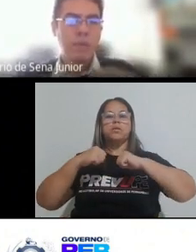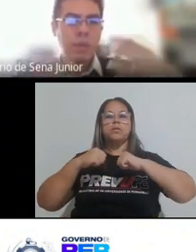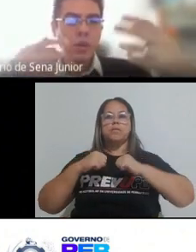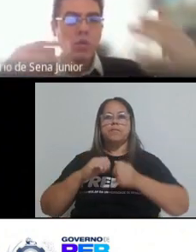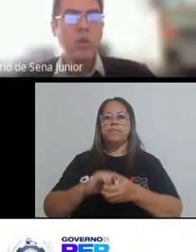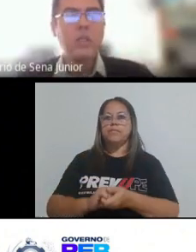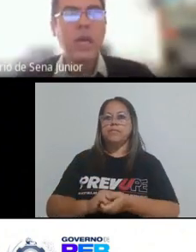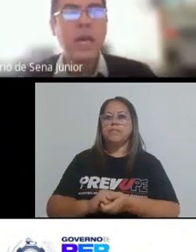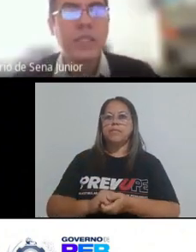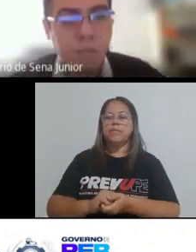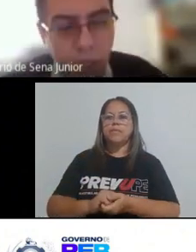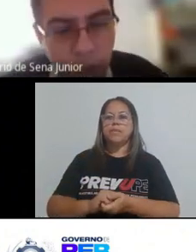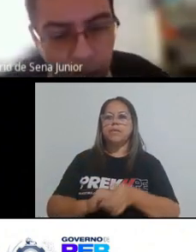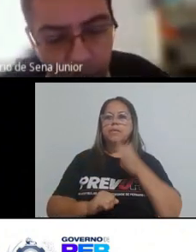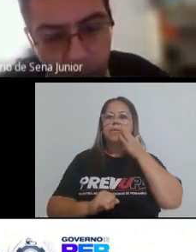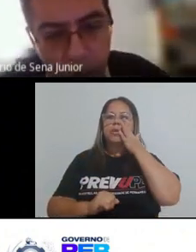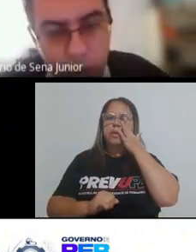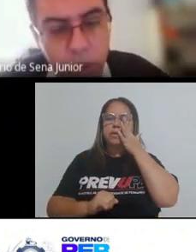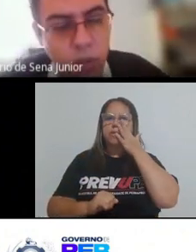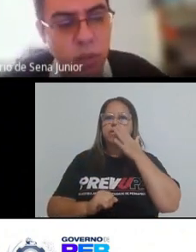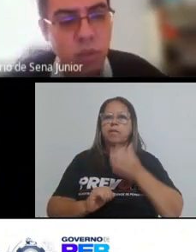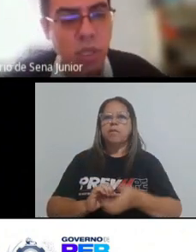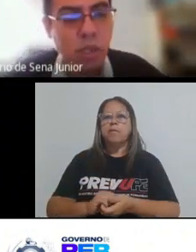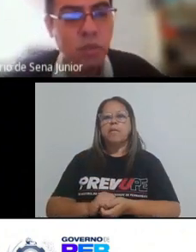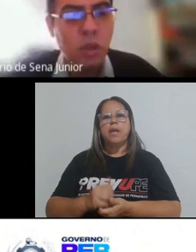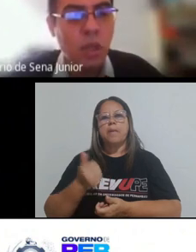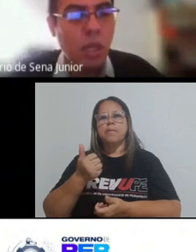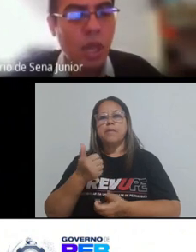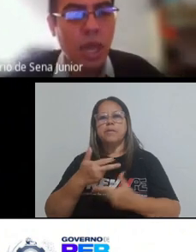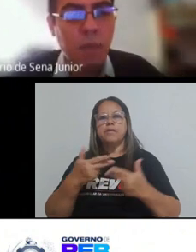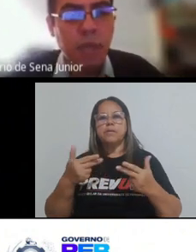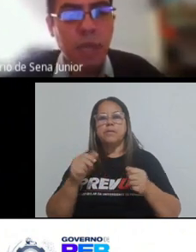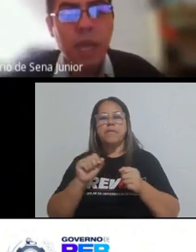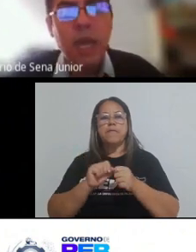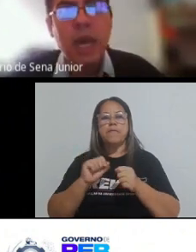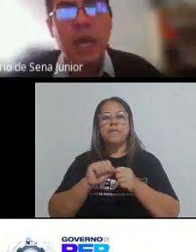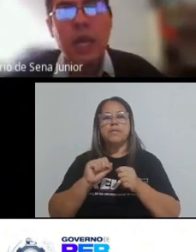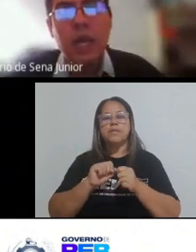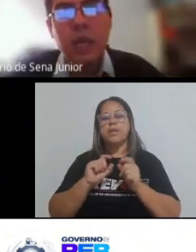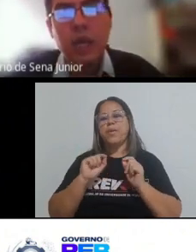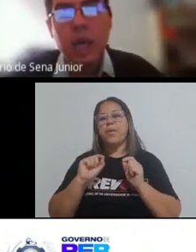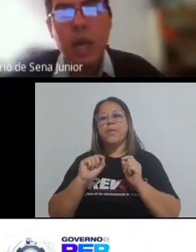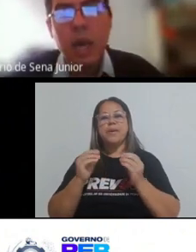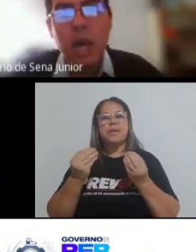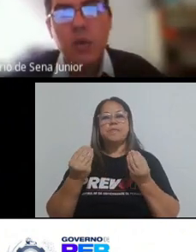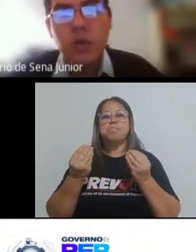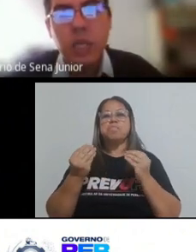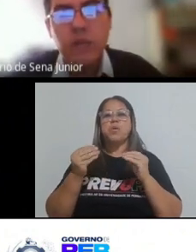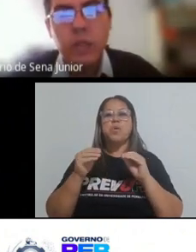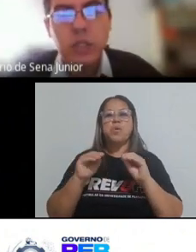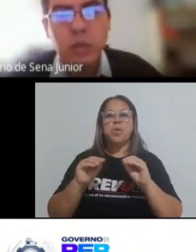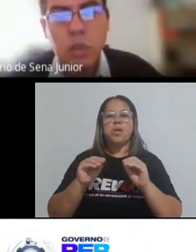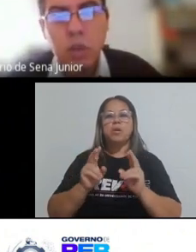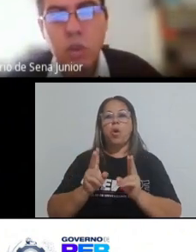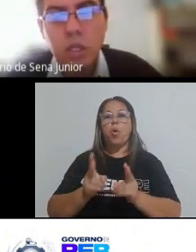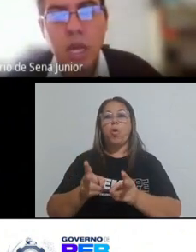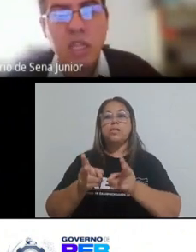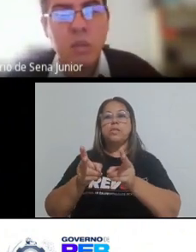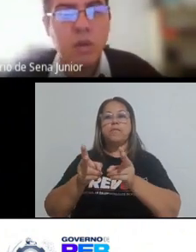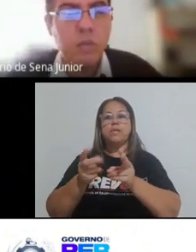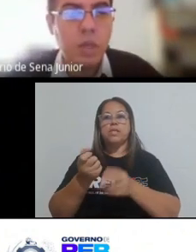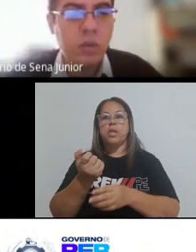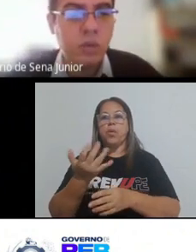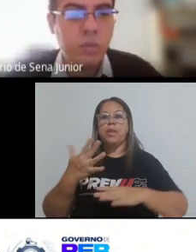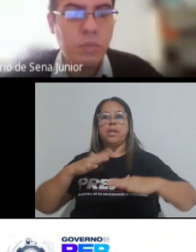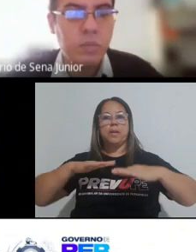a primeira coisa a se fazer é aplicar a conservação da quantidade